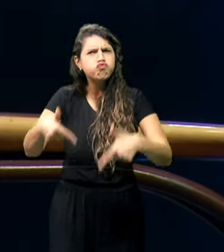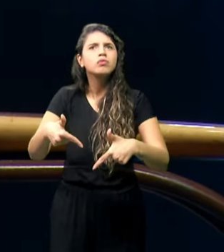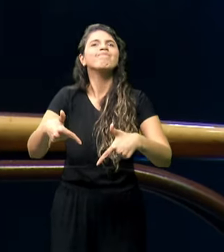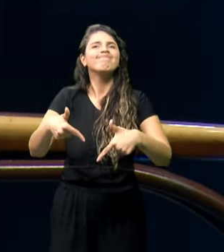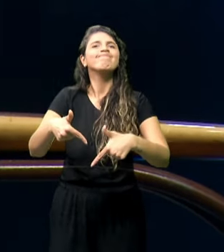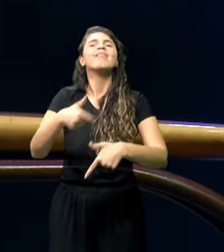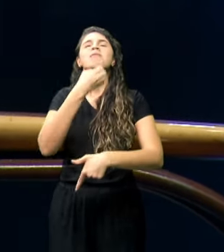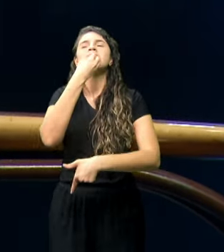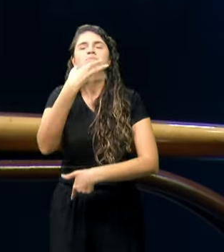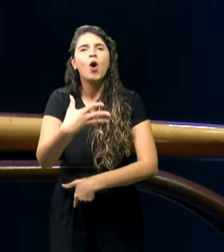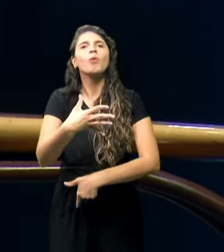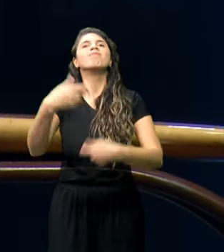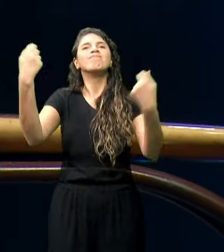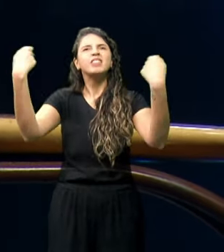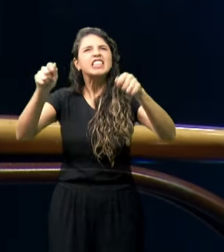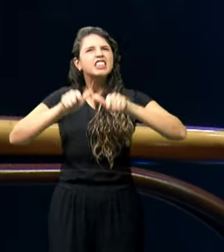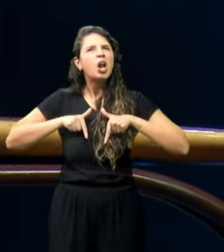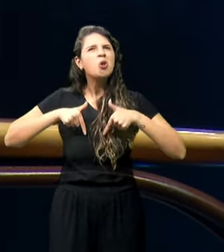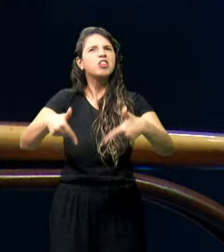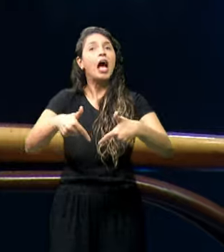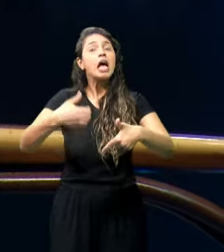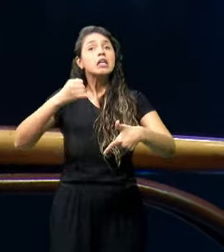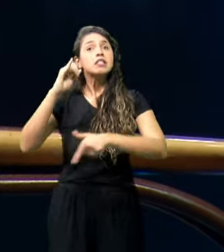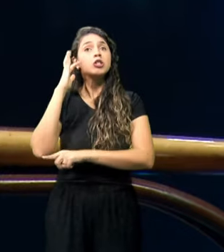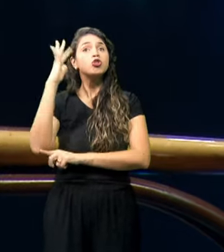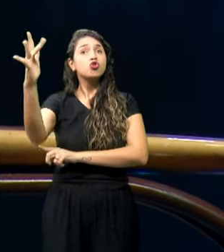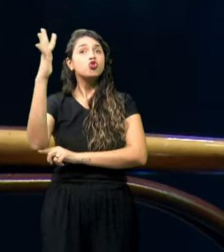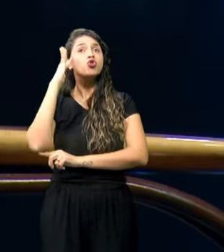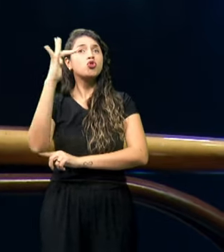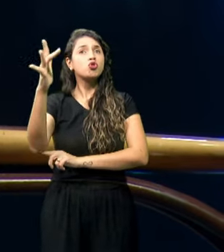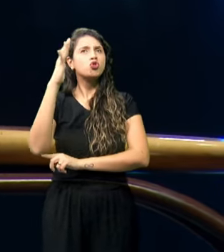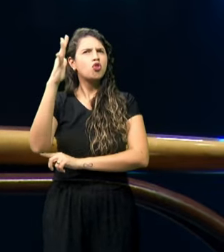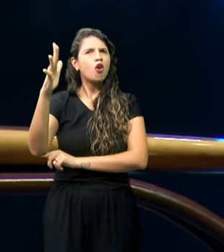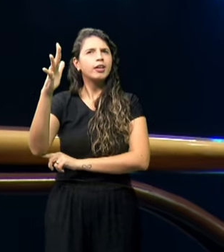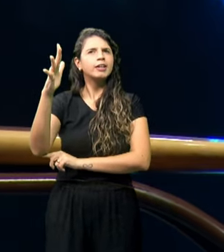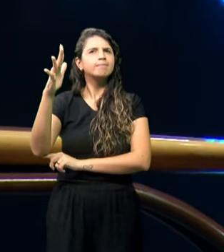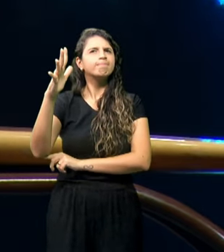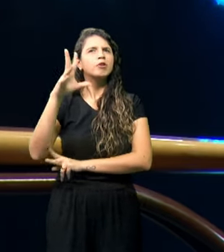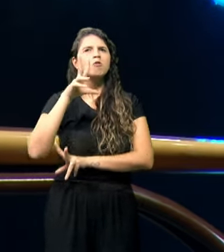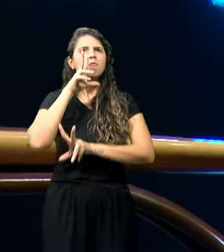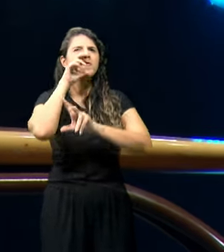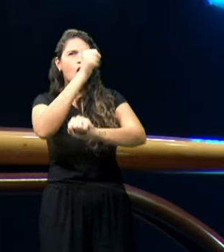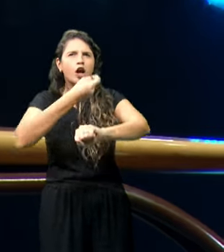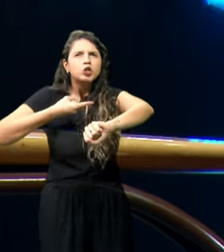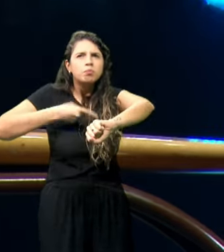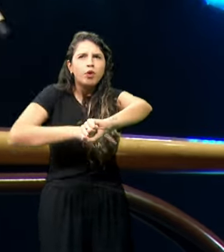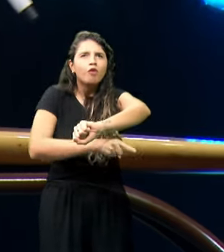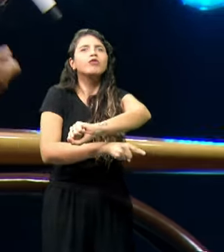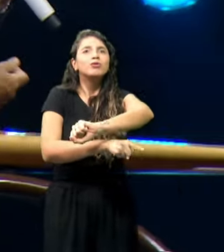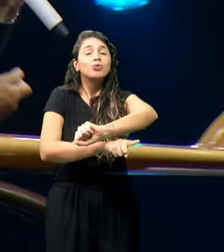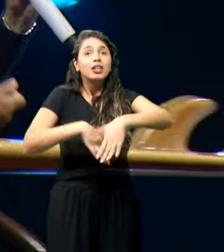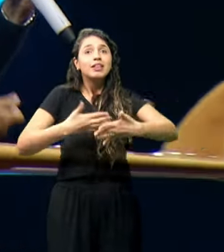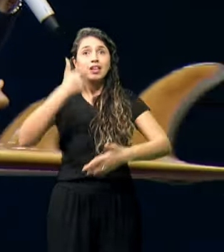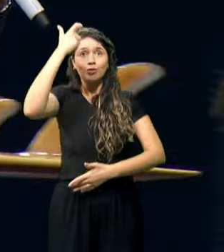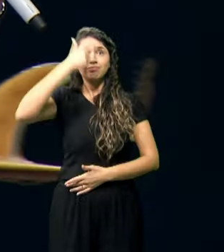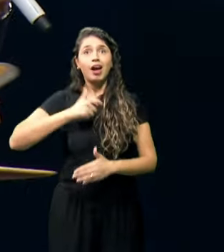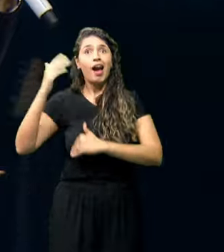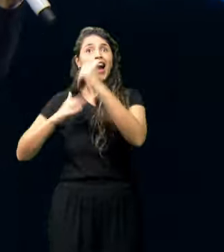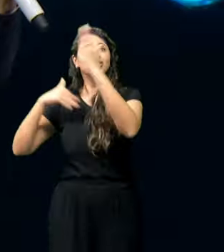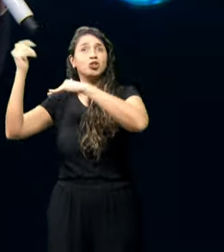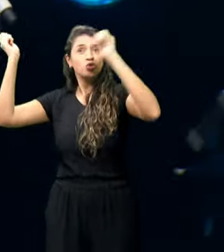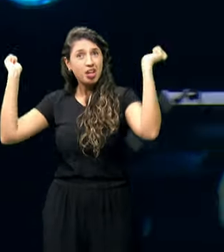sonho, maior a possibilidade de desenvolver seu potencial. O sonho dá